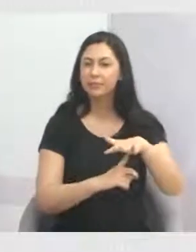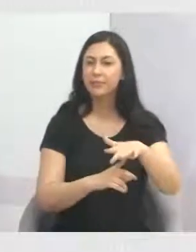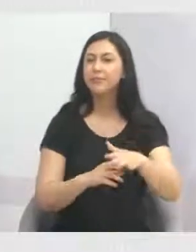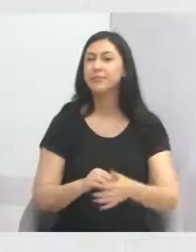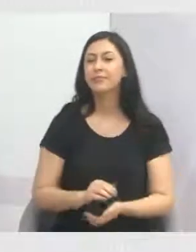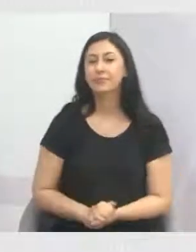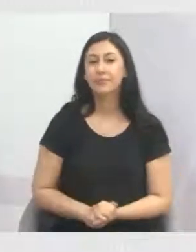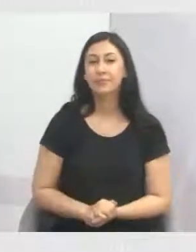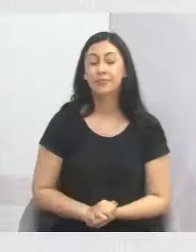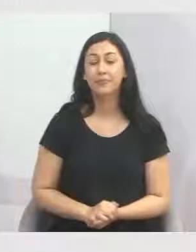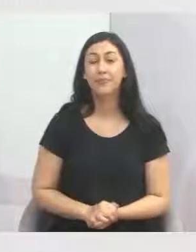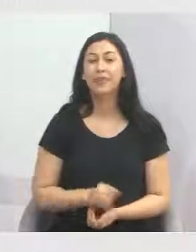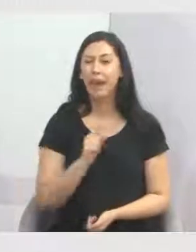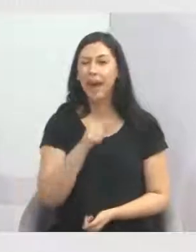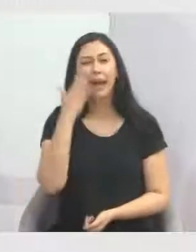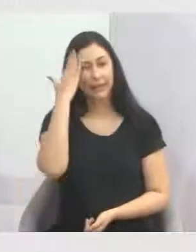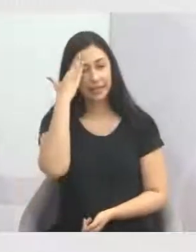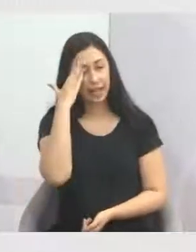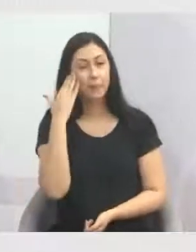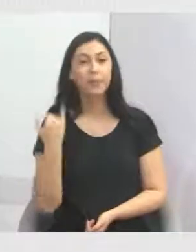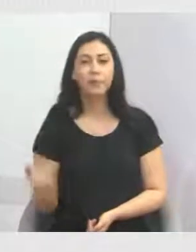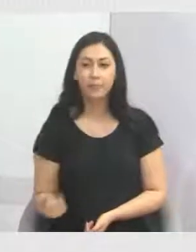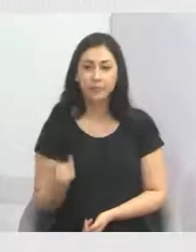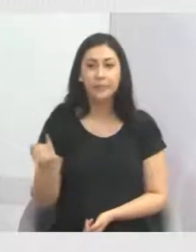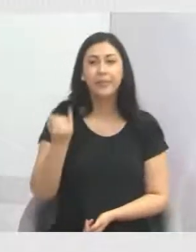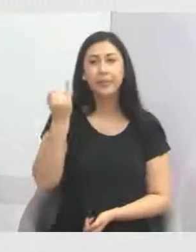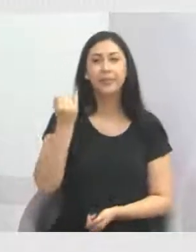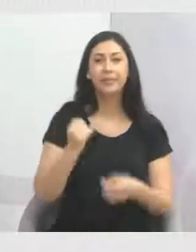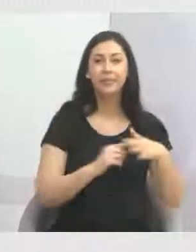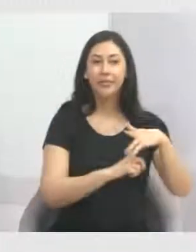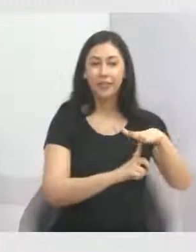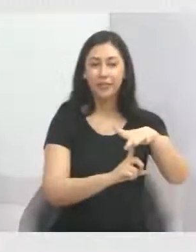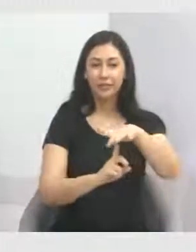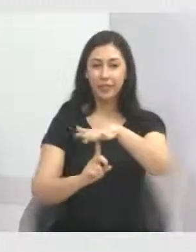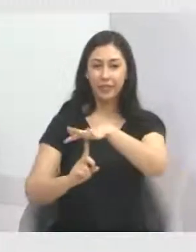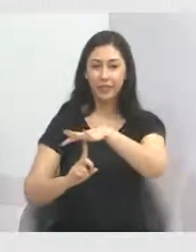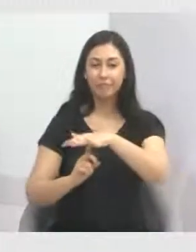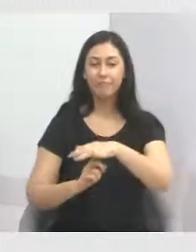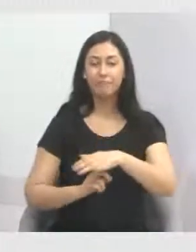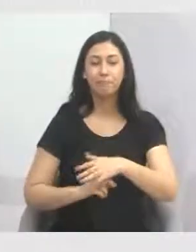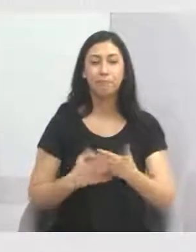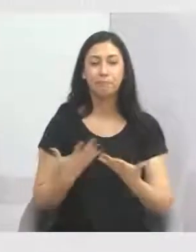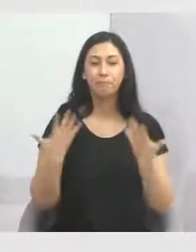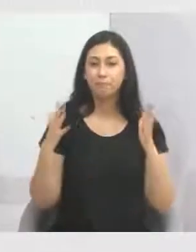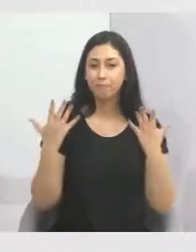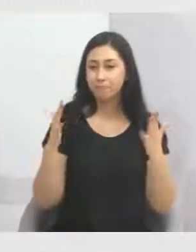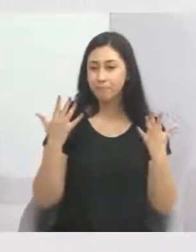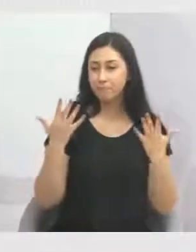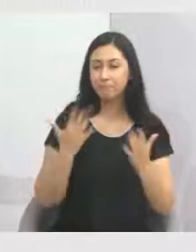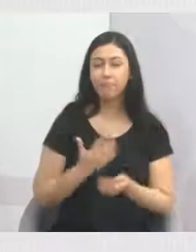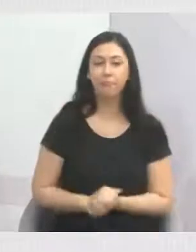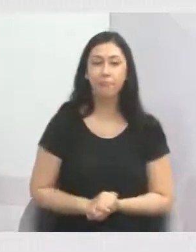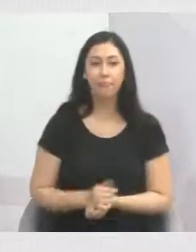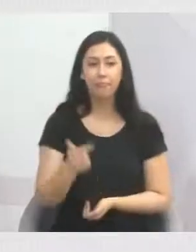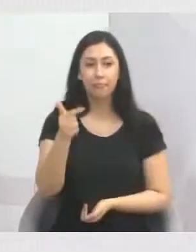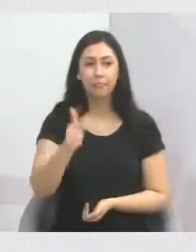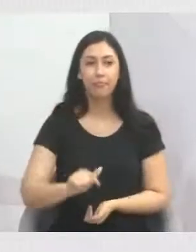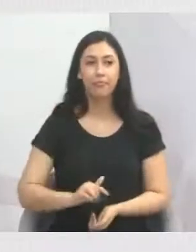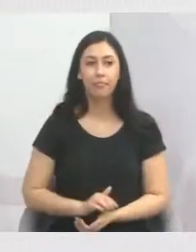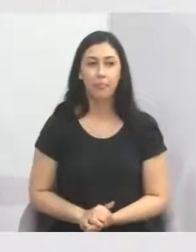Valmir? Então, o Valmir sabe do que a gente está falando, a importância que é a feira. Então, parabéns aos feirantes aí.